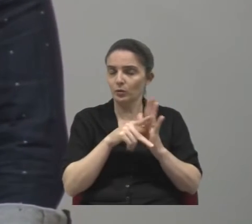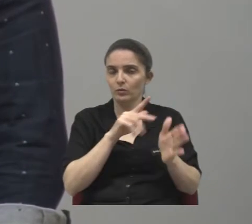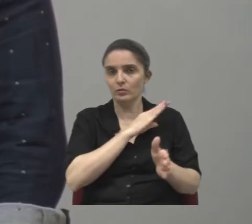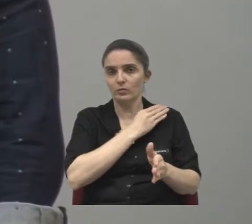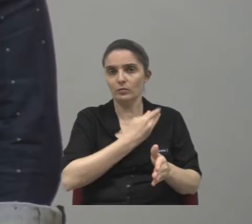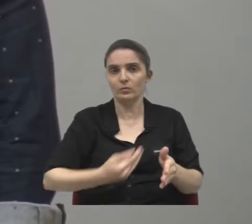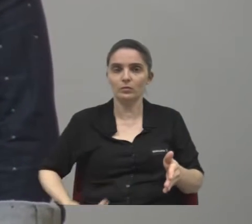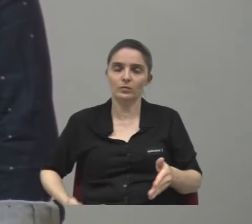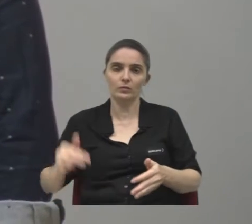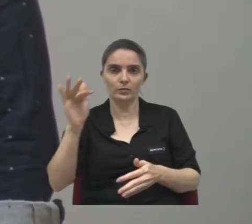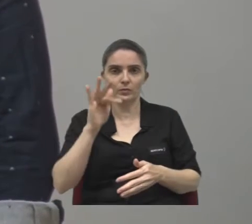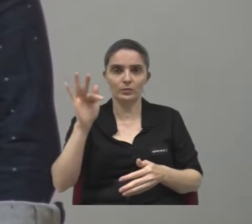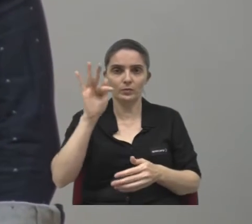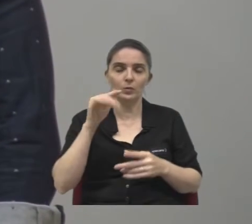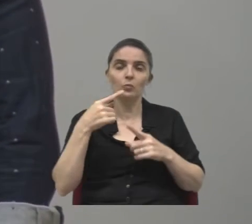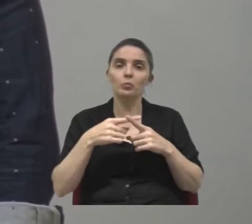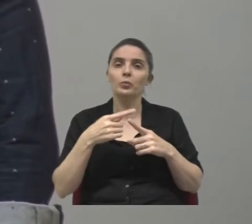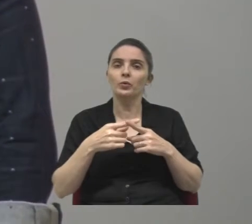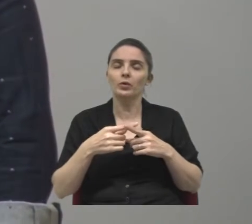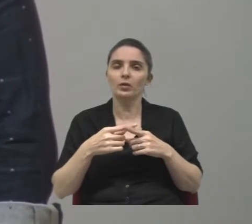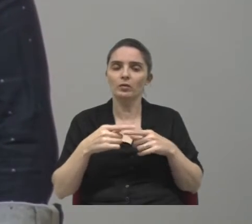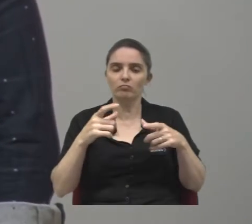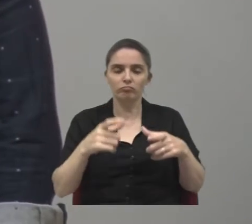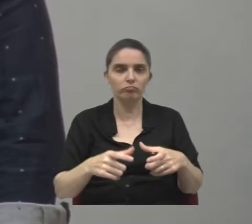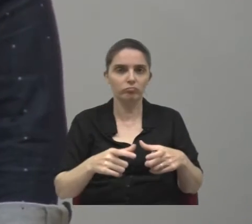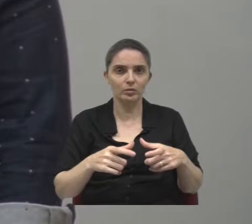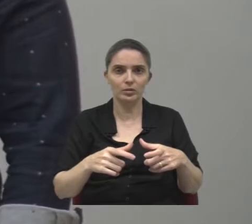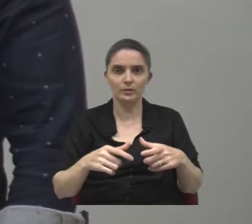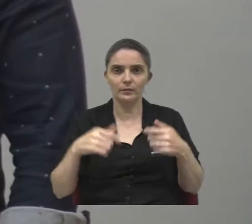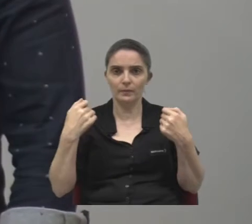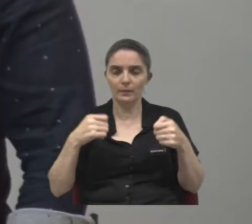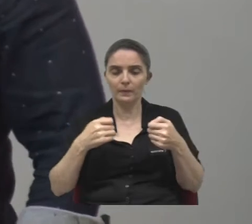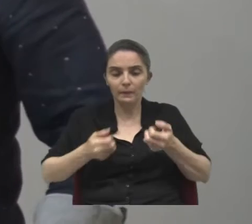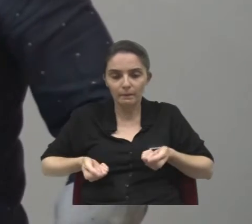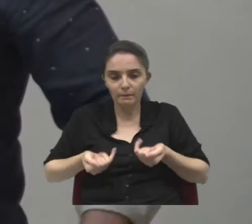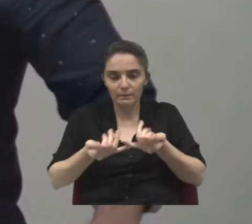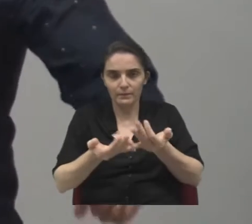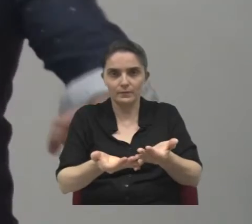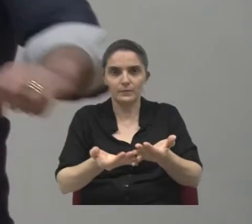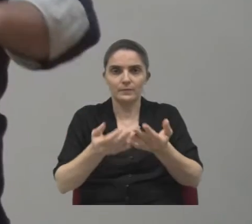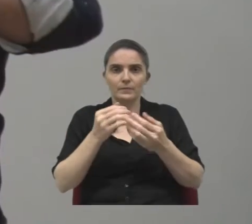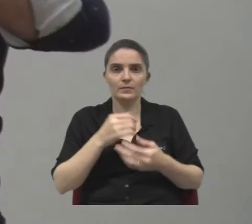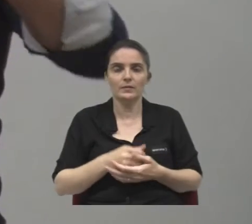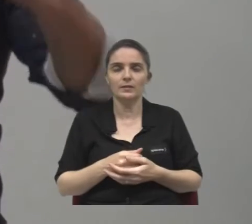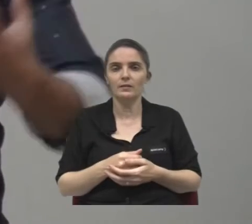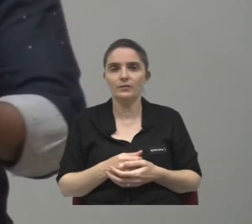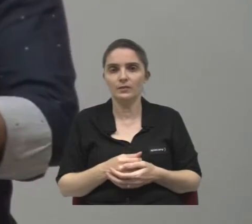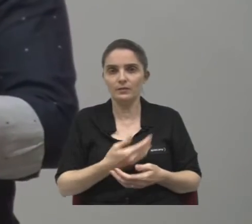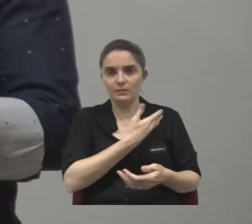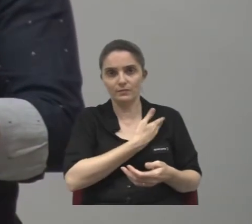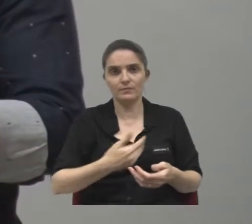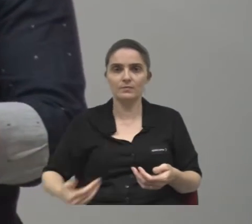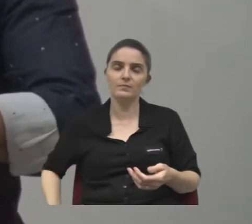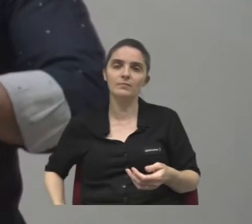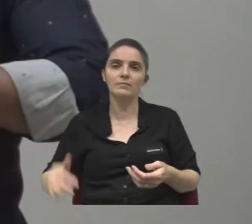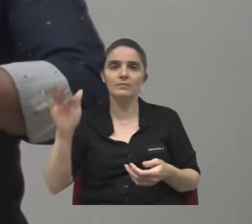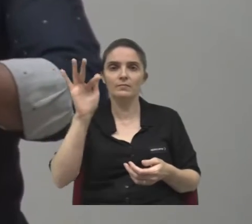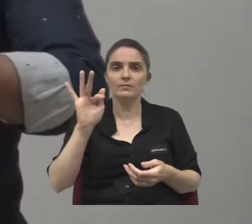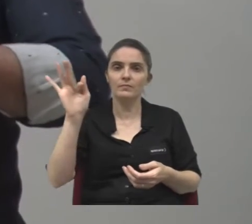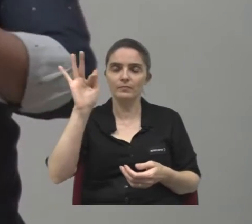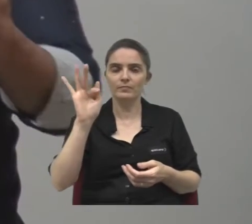vive de doação. É um absurdo ver que o governo federal ele não consegue